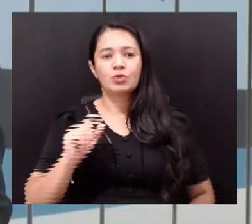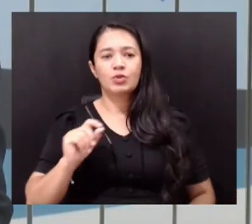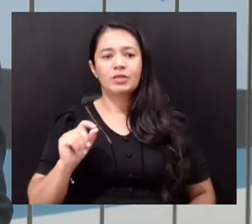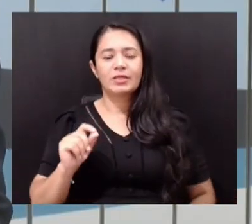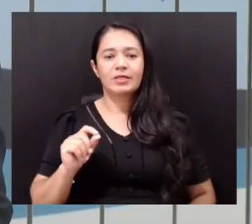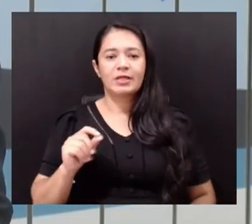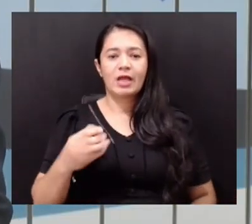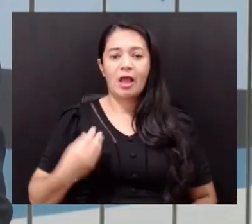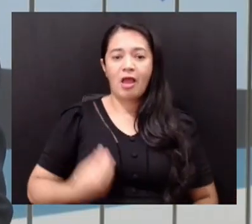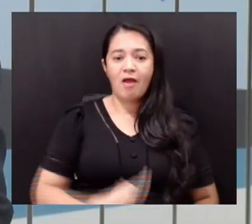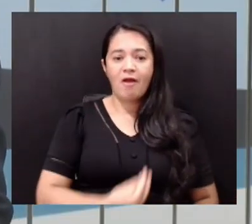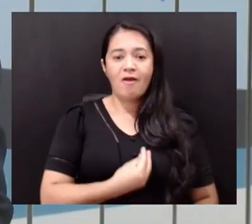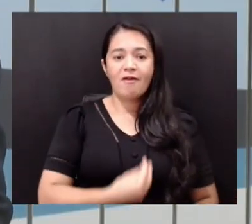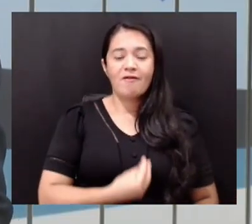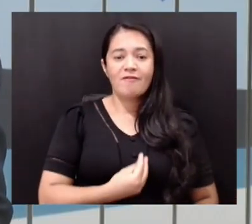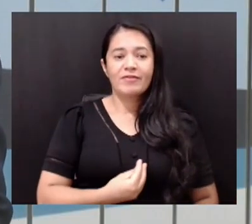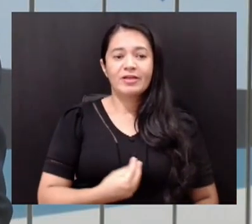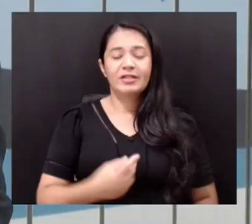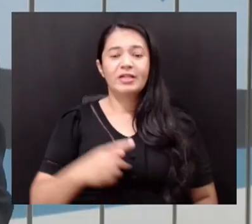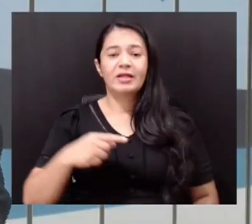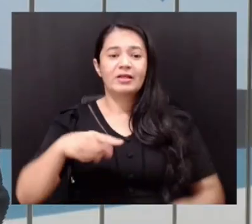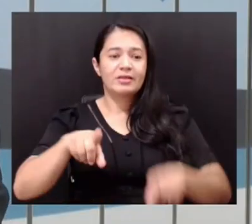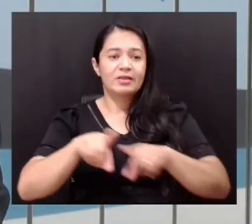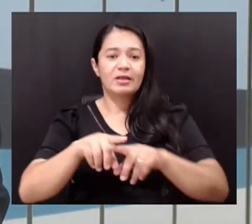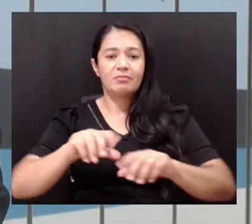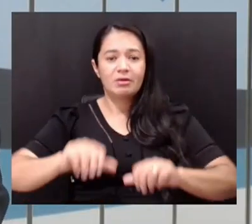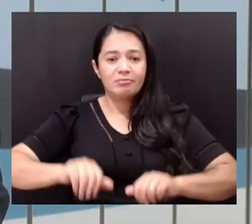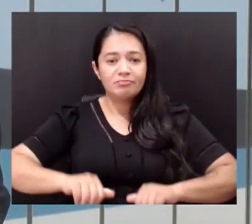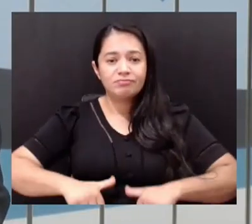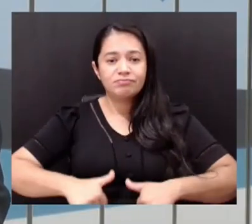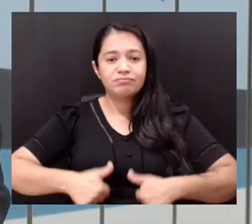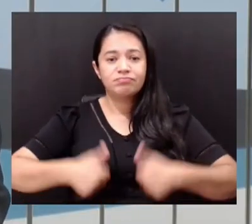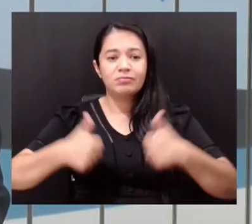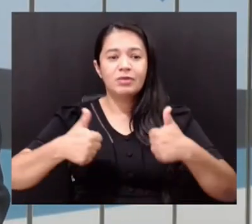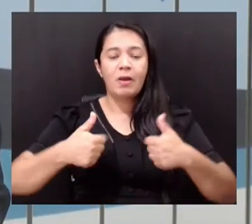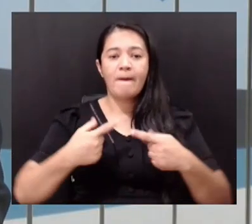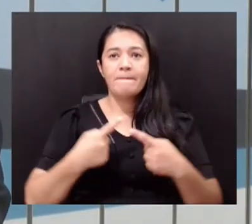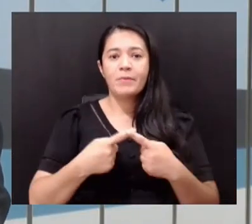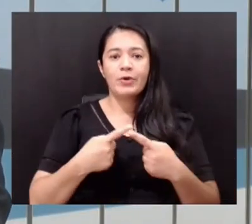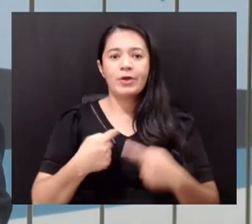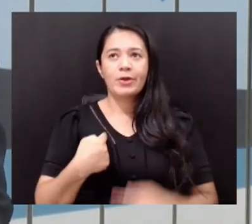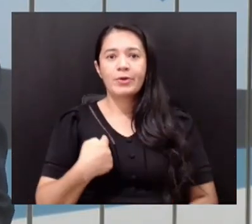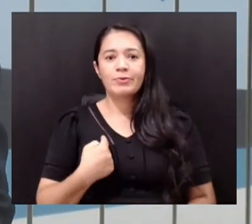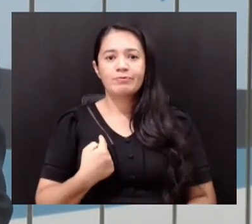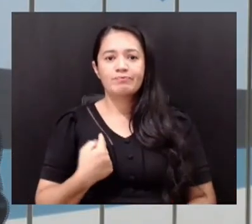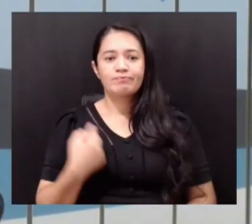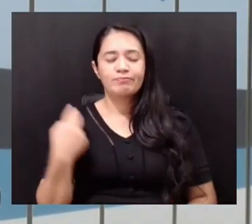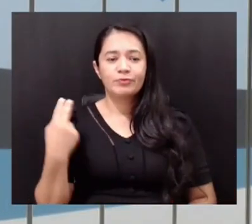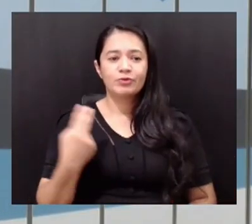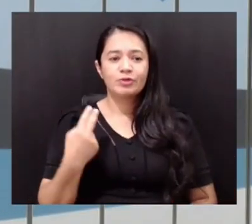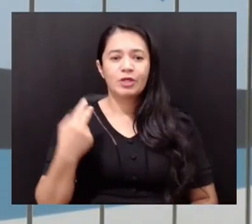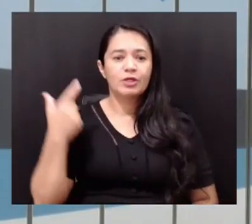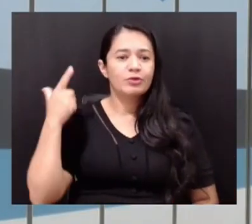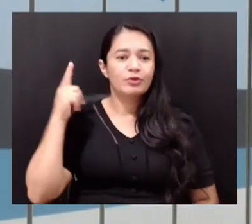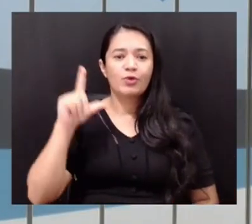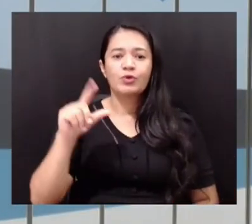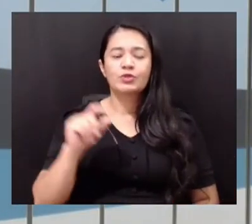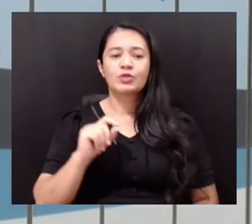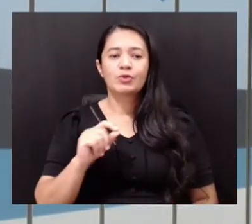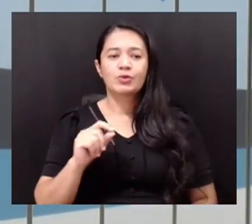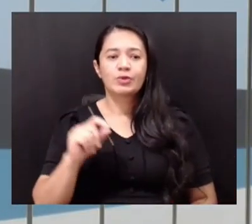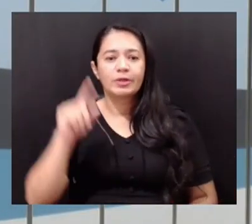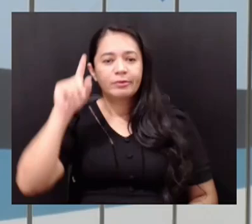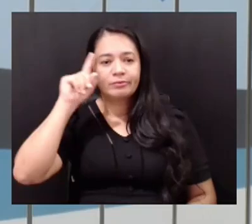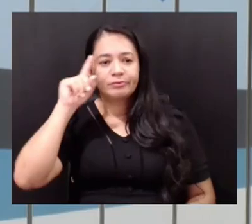a nossa autoestima. À medida que eu não consigo, né, no meu dia a dia, trazer